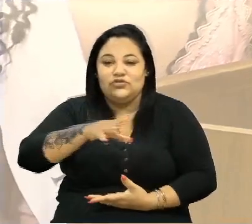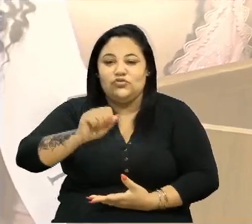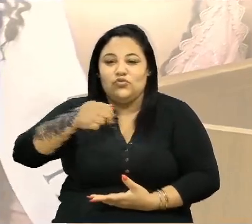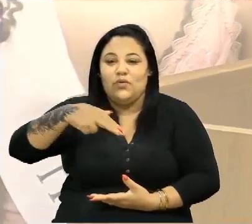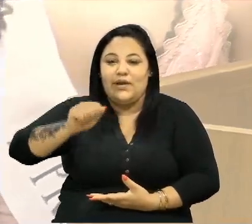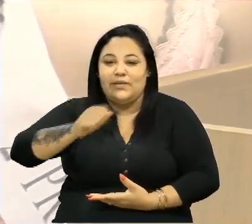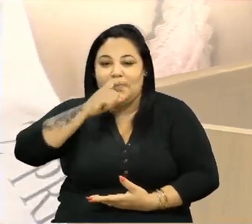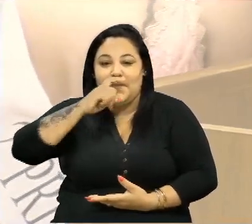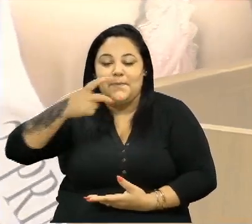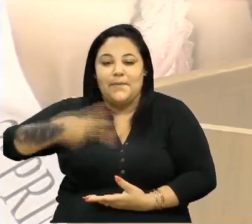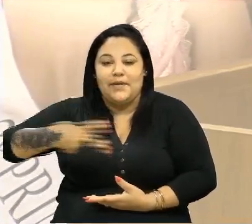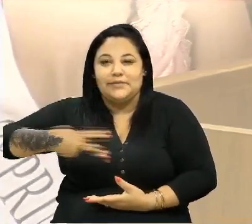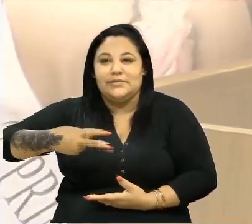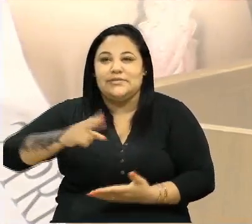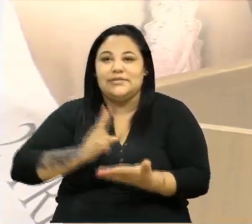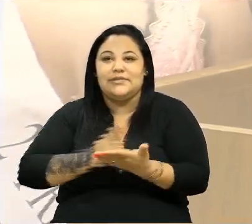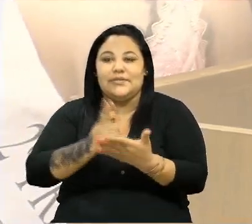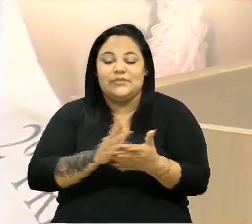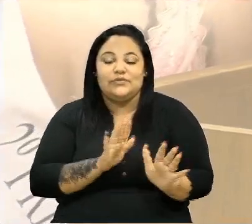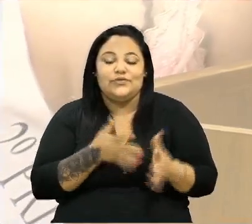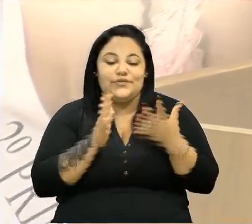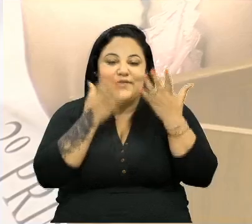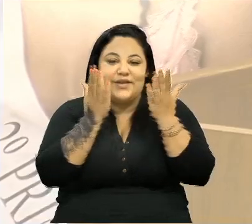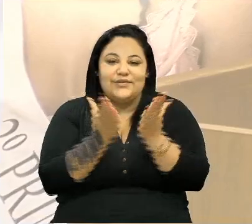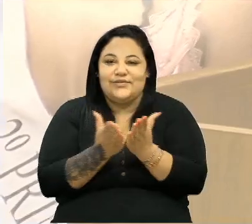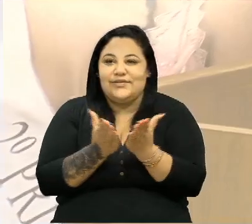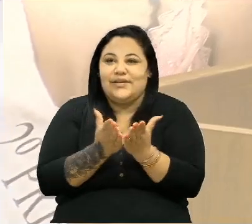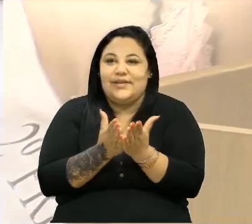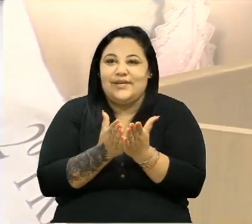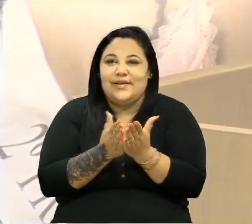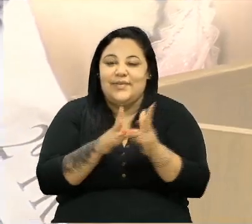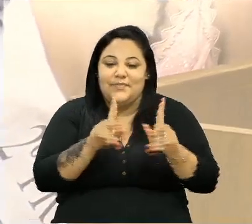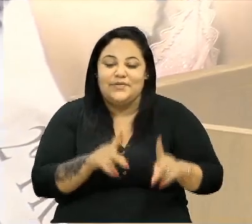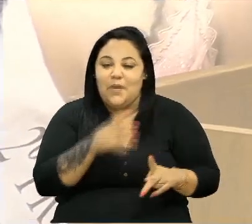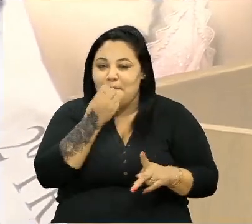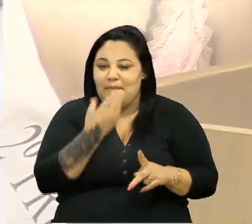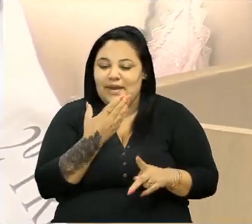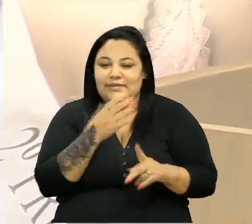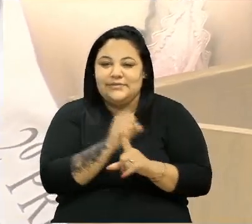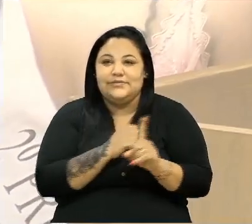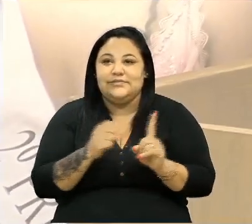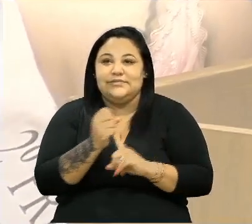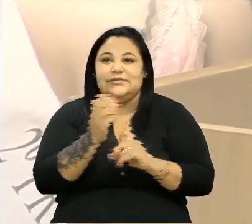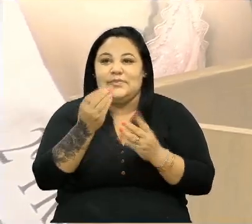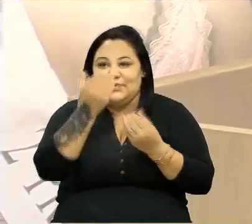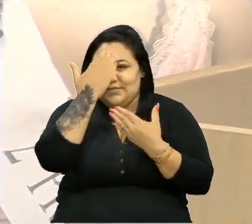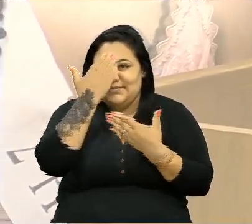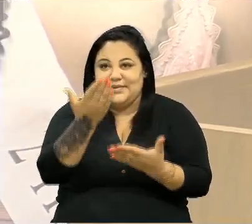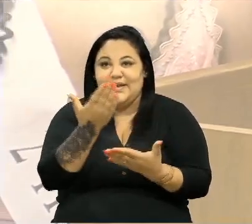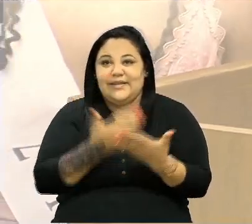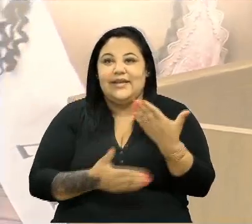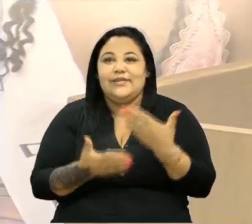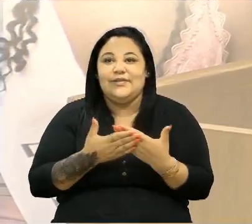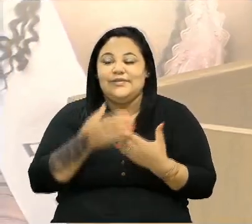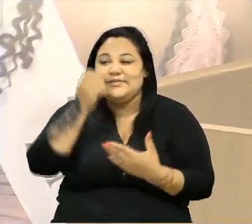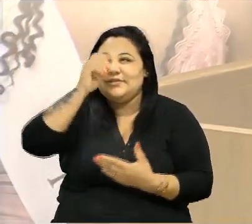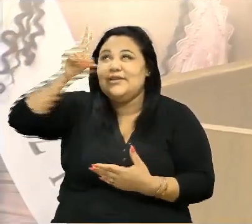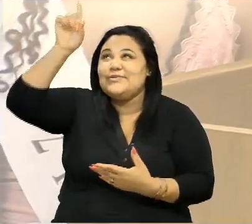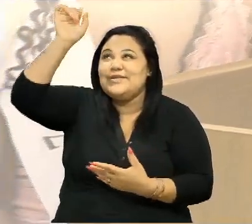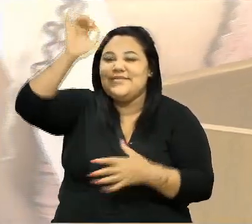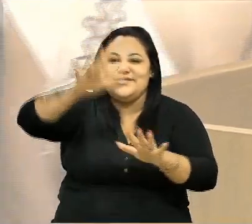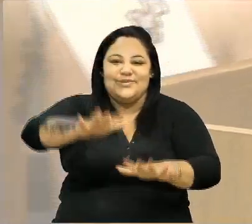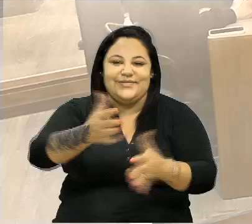me motivaram a estudar e a ser uma pessoa de bem na sociedade. Muito obrigado, gratidão a todos. Que Deus abençoe todos